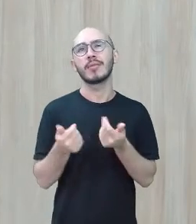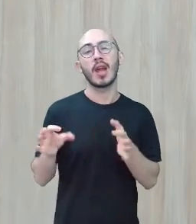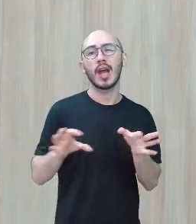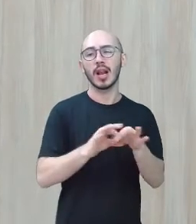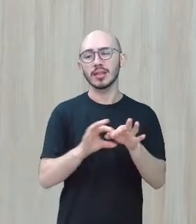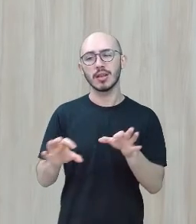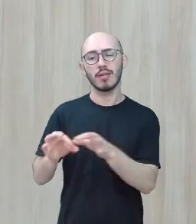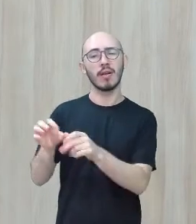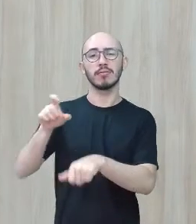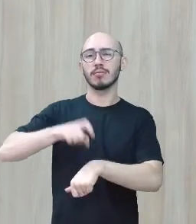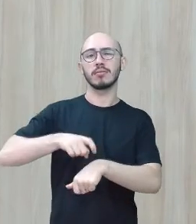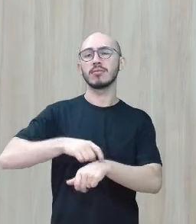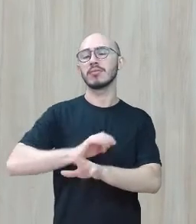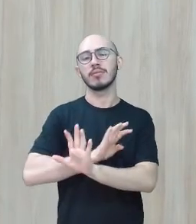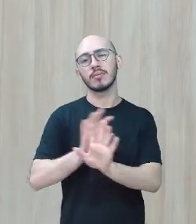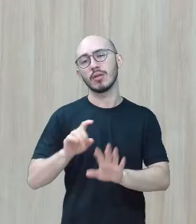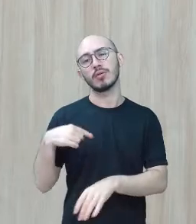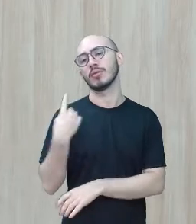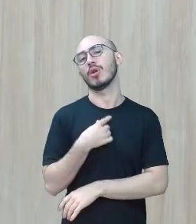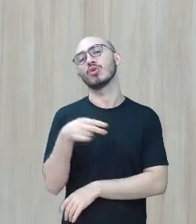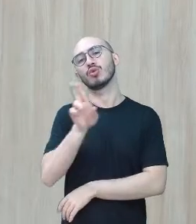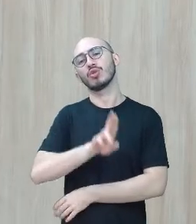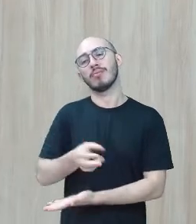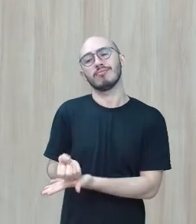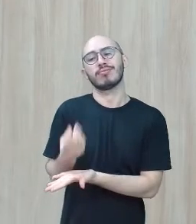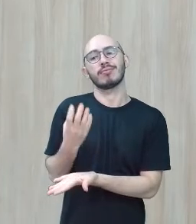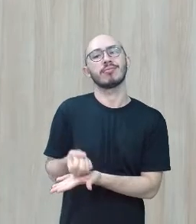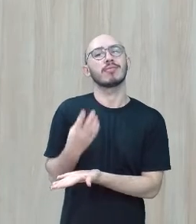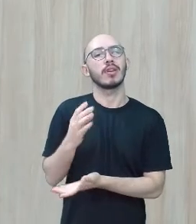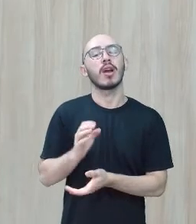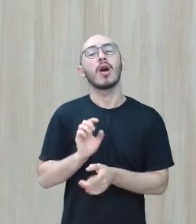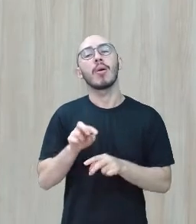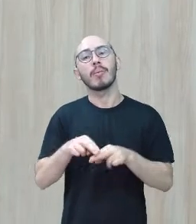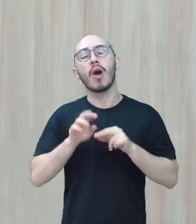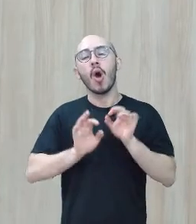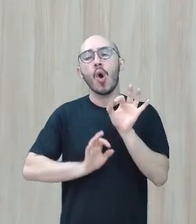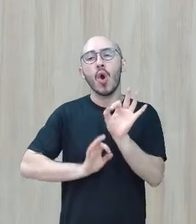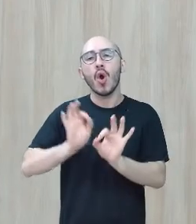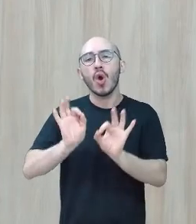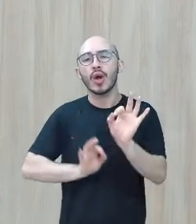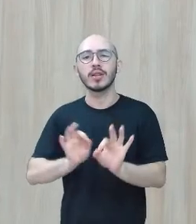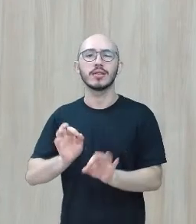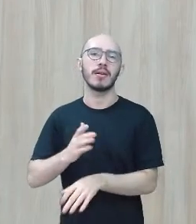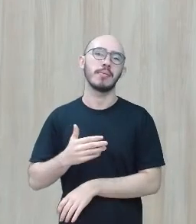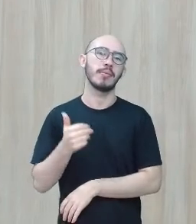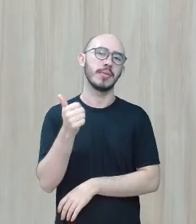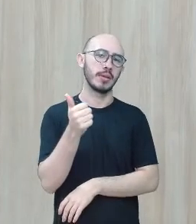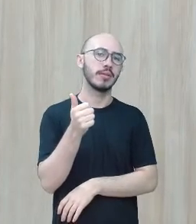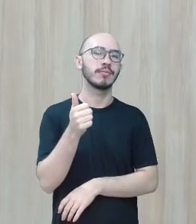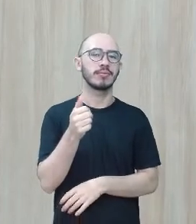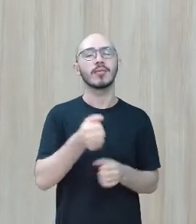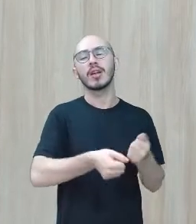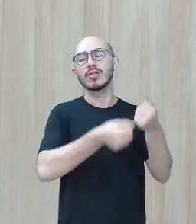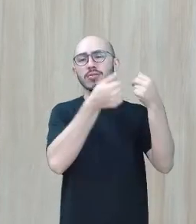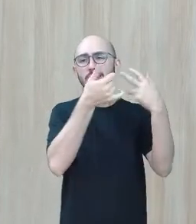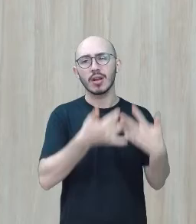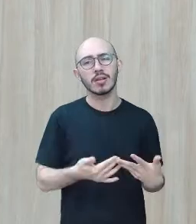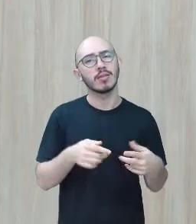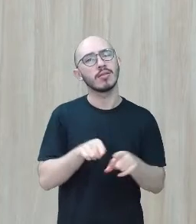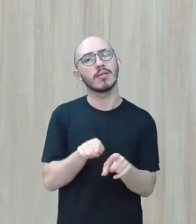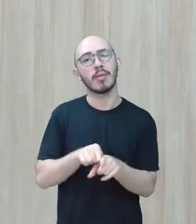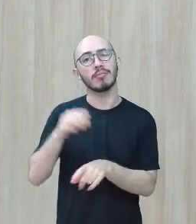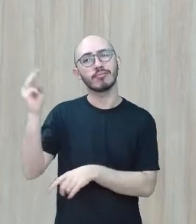precisa usar o quê? Da ficção, para organizar melhor esse relato, né? Para organizar melhor